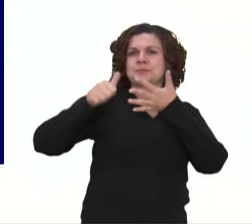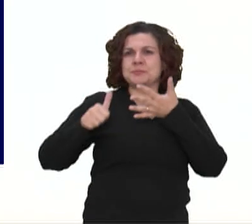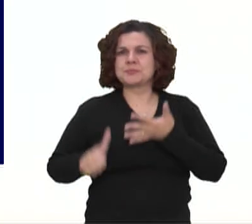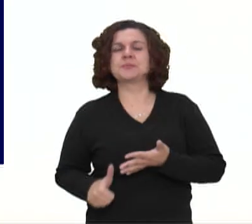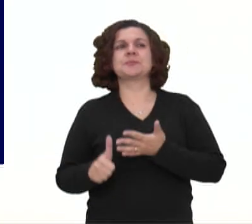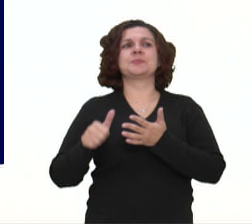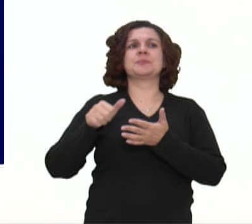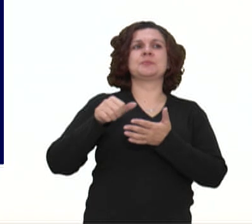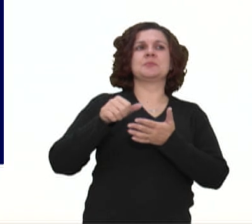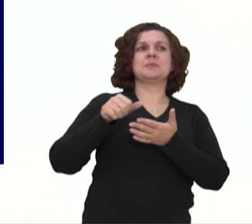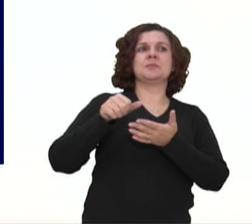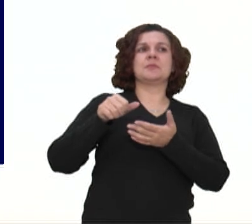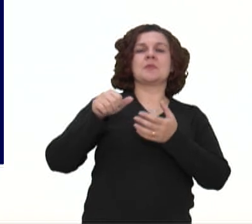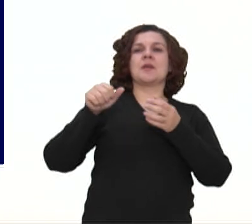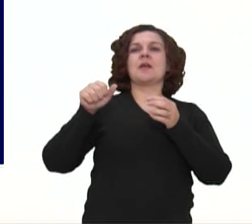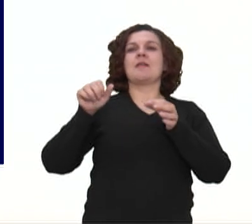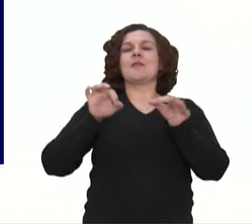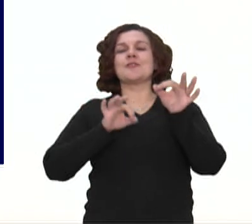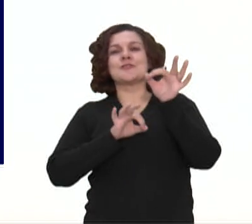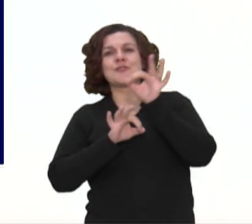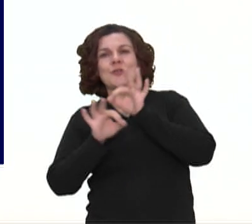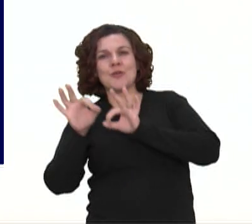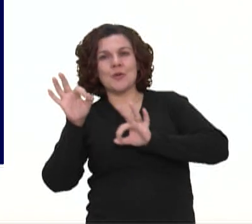certo modo, fisiográficos,